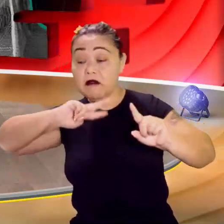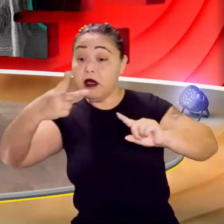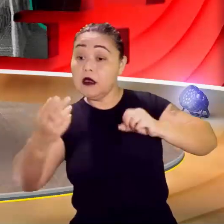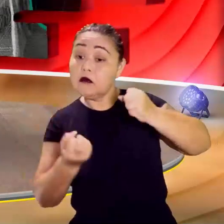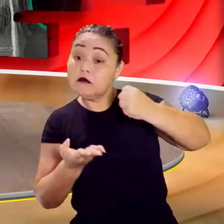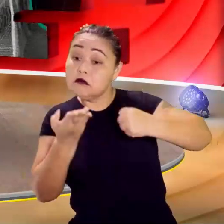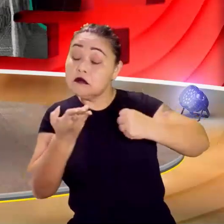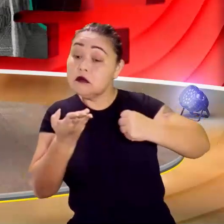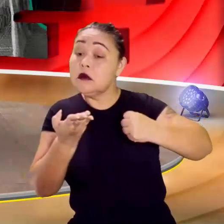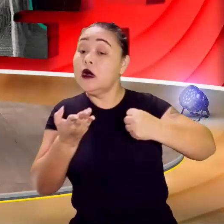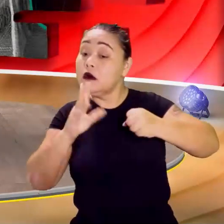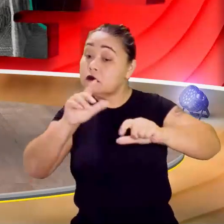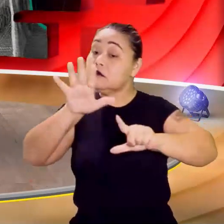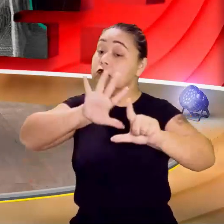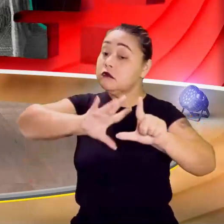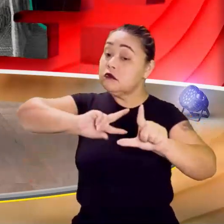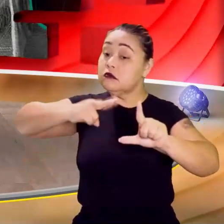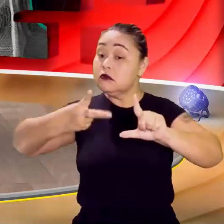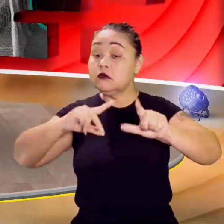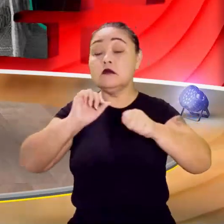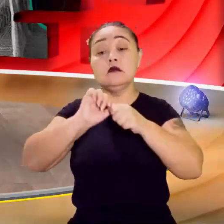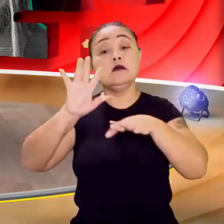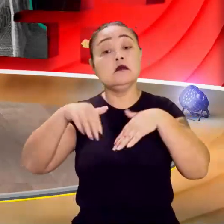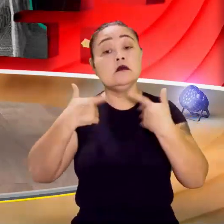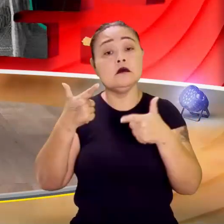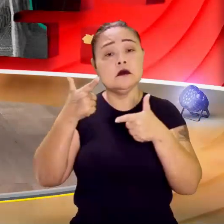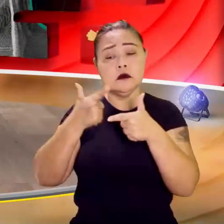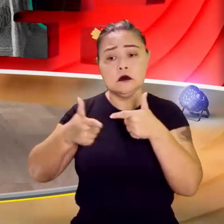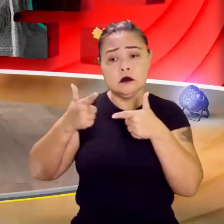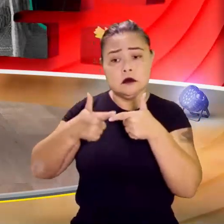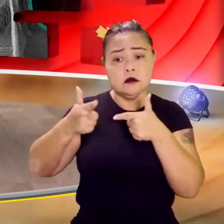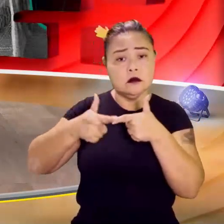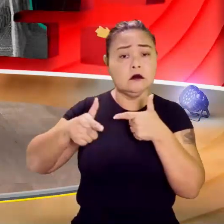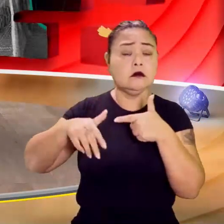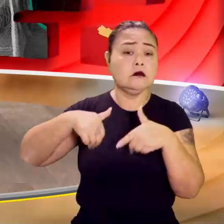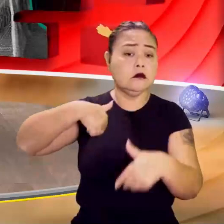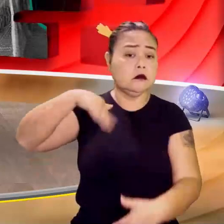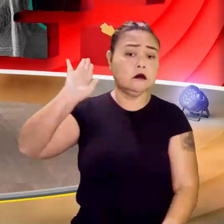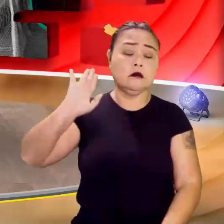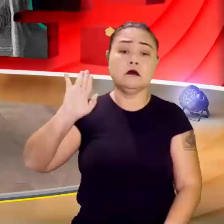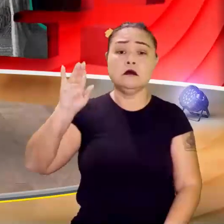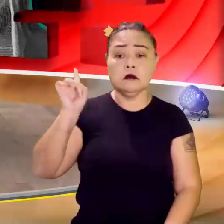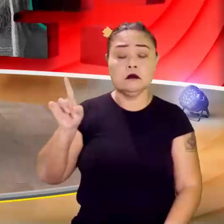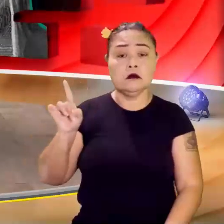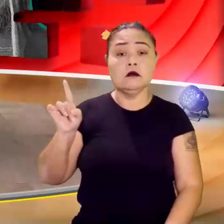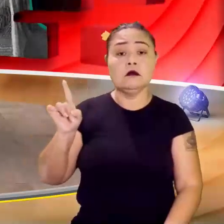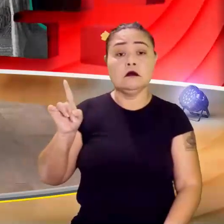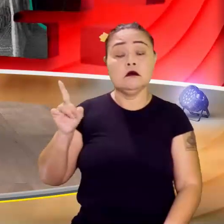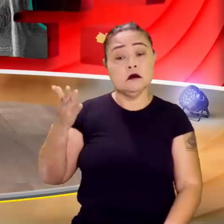que trabalhar demais. Porque o problema é esse, fazer trabalho demais.